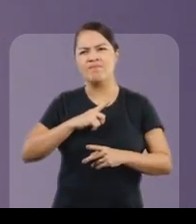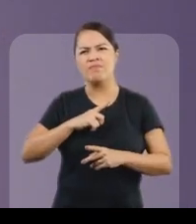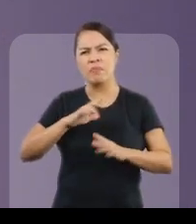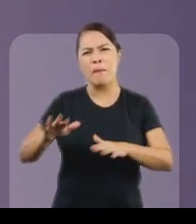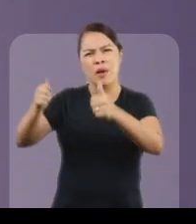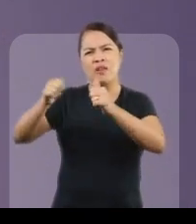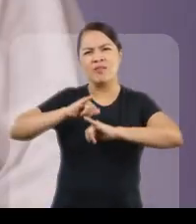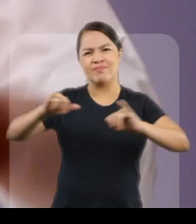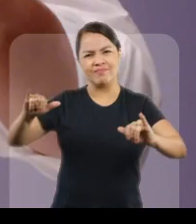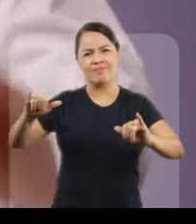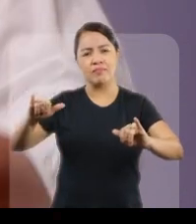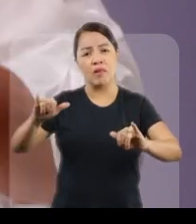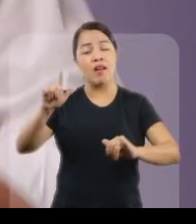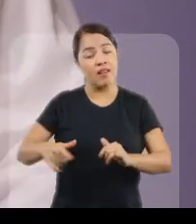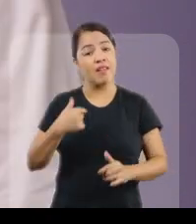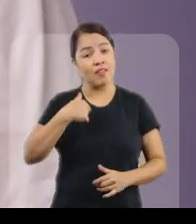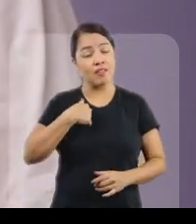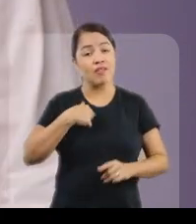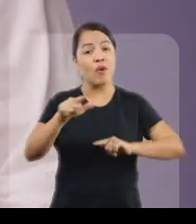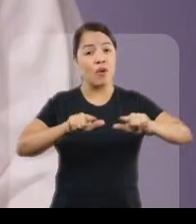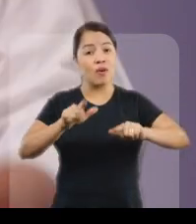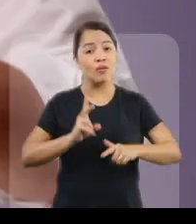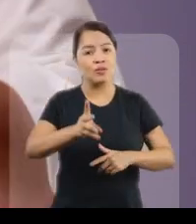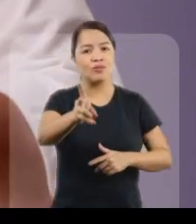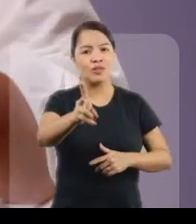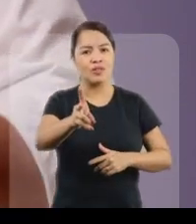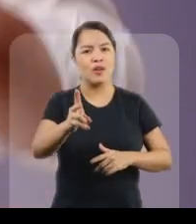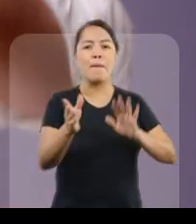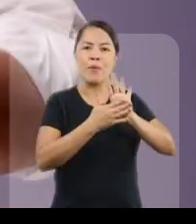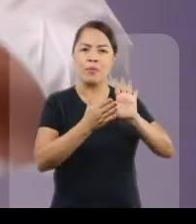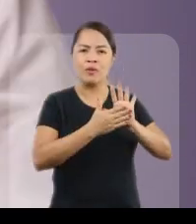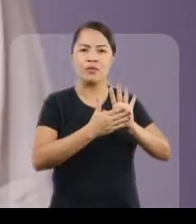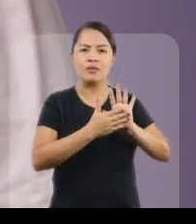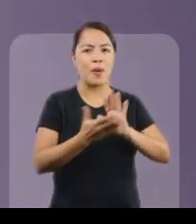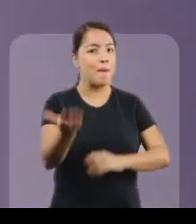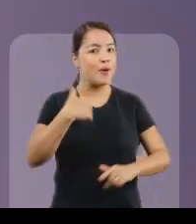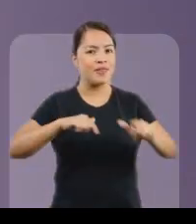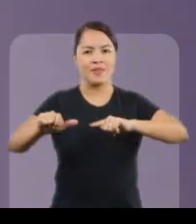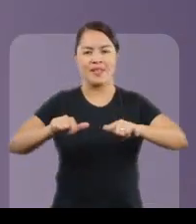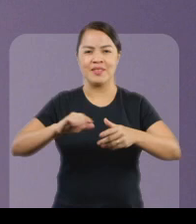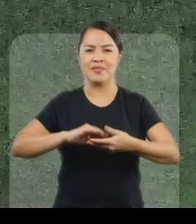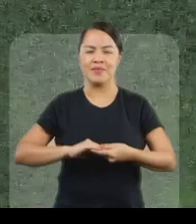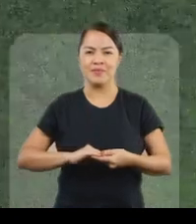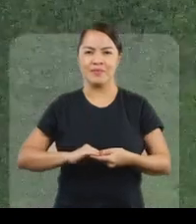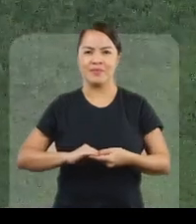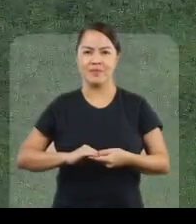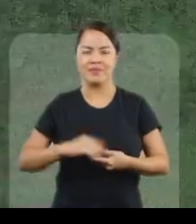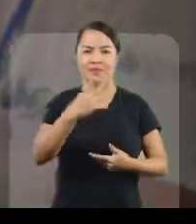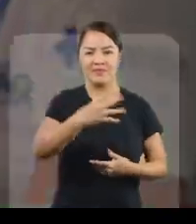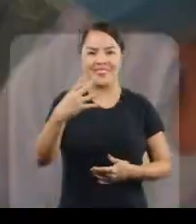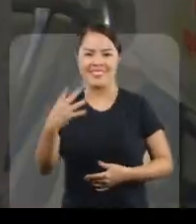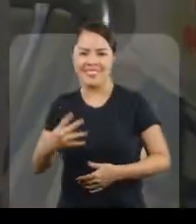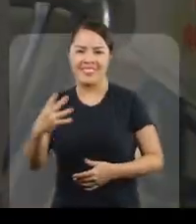o nível da campanha. É isso que eu vou continuar fazendo, uma campanha de propostas. Bora trabalhar? Pela onda